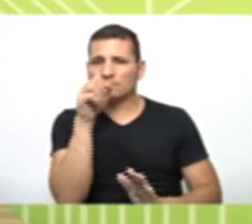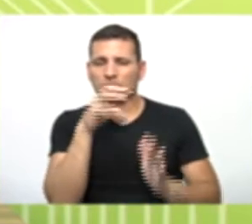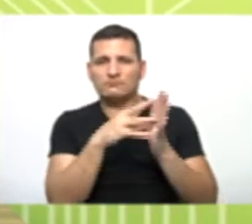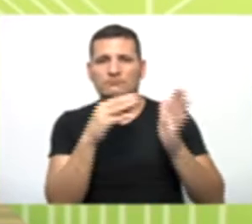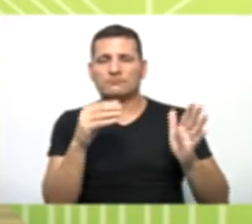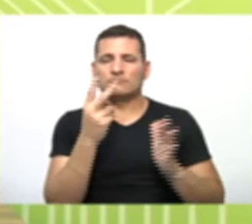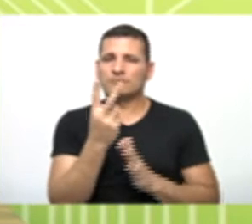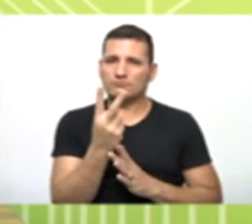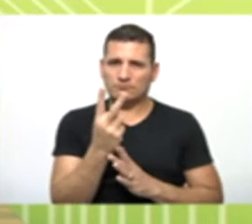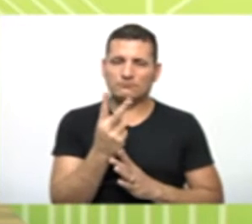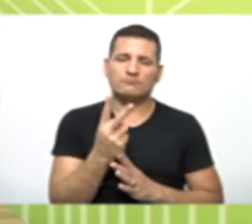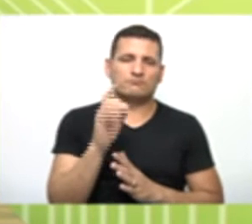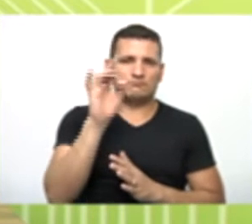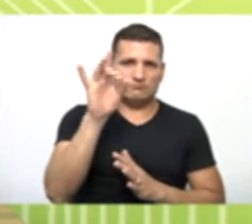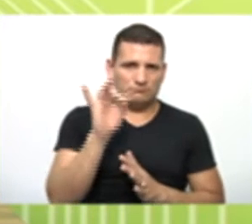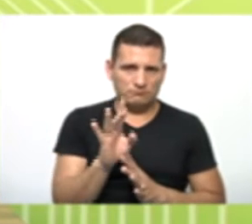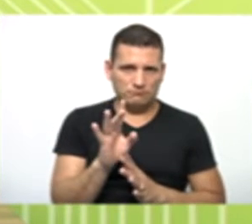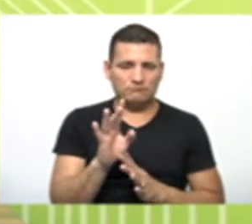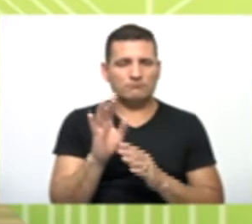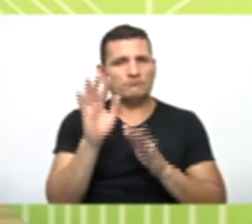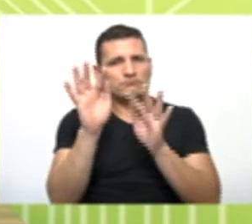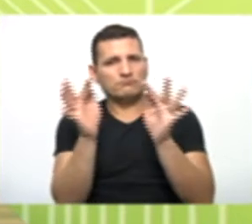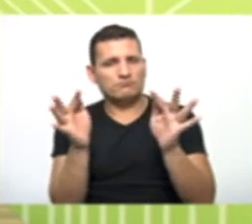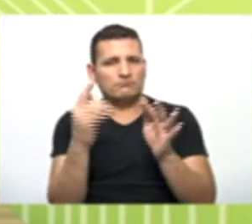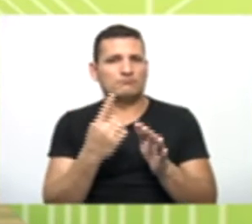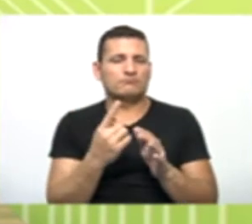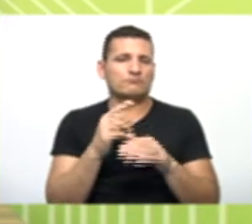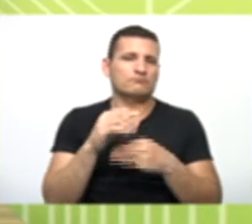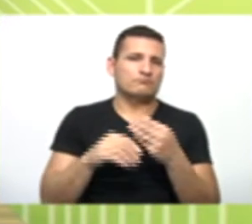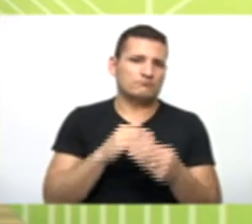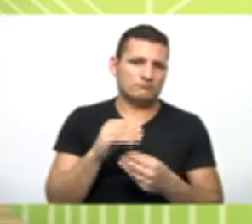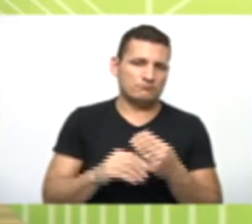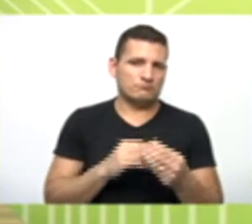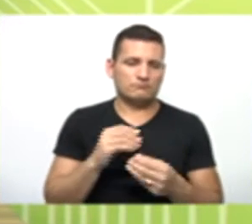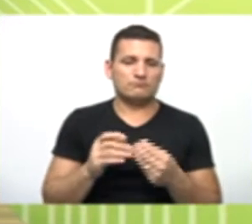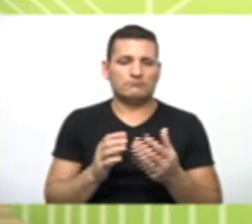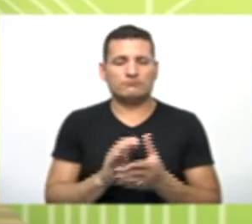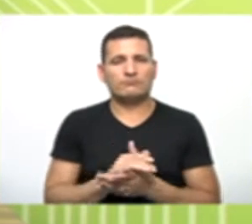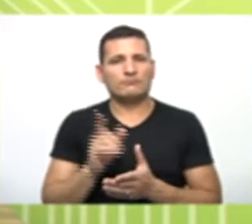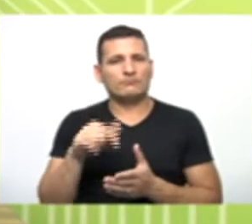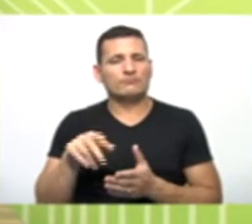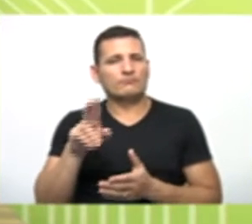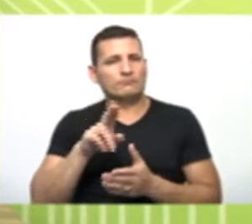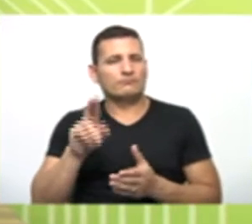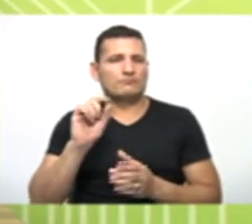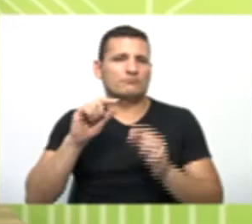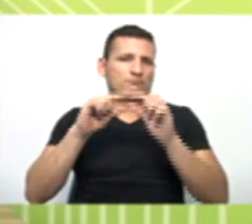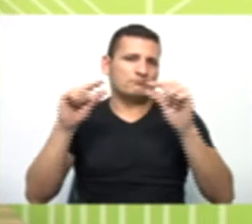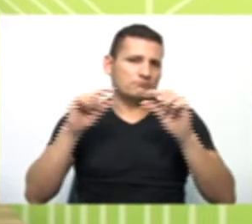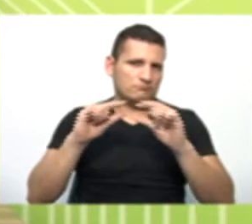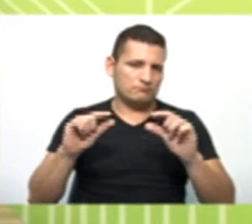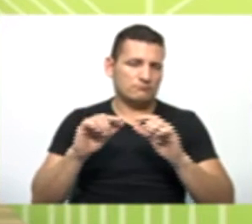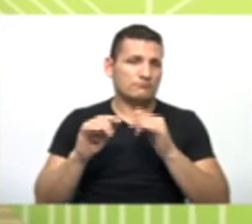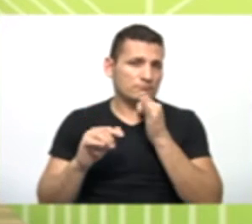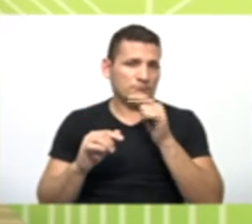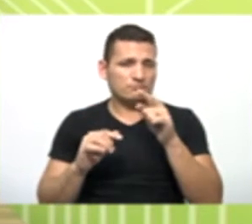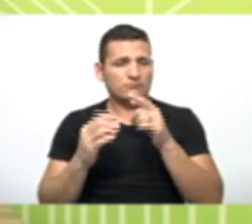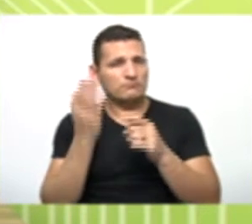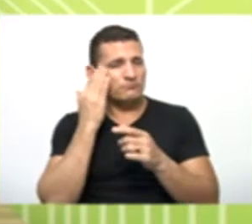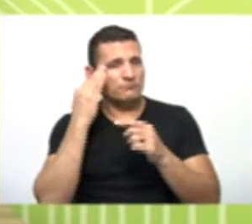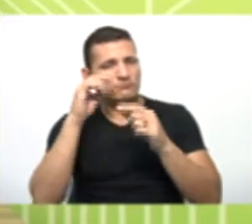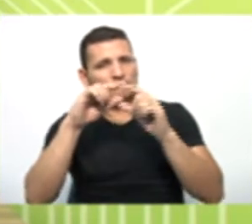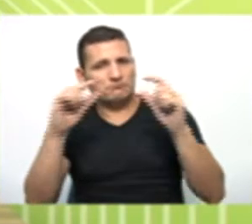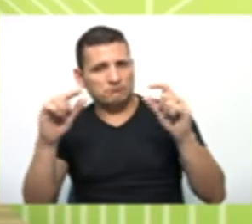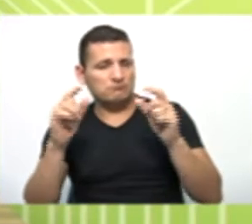somente um de cada, um modelo do simples e um modelo do composto, que é basicamente a aplicação de equações. Se você sabe resolver com um, saberá resolver com o